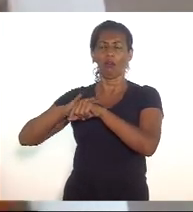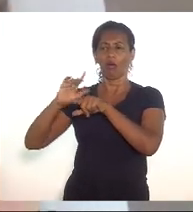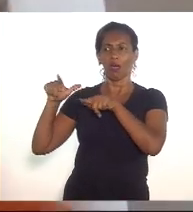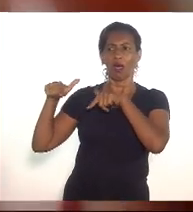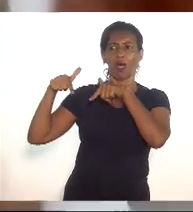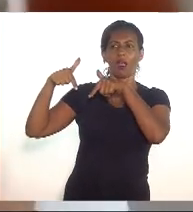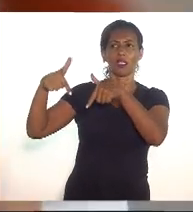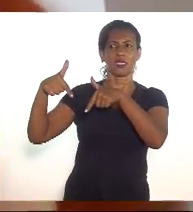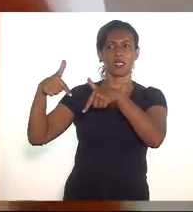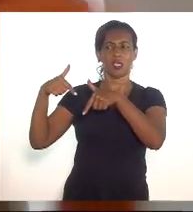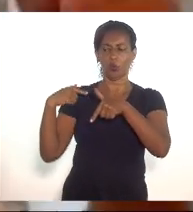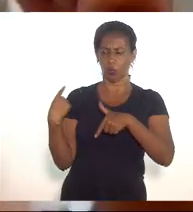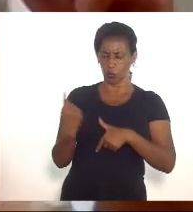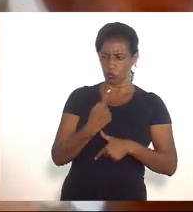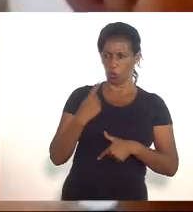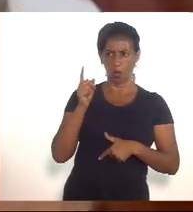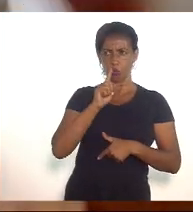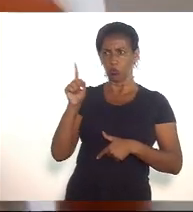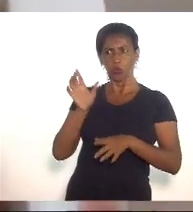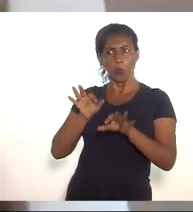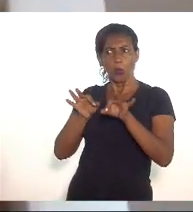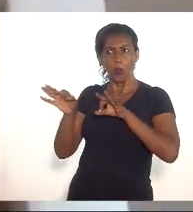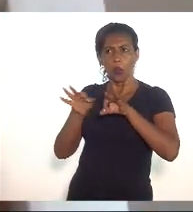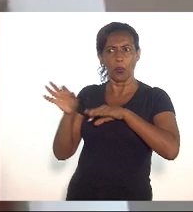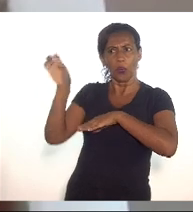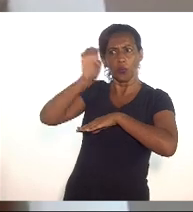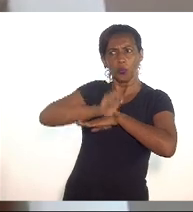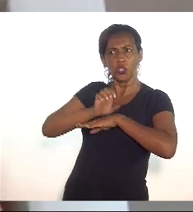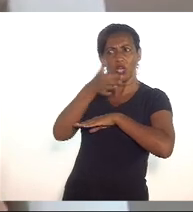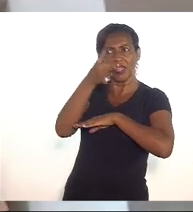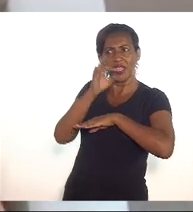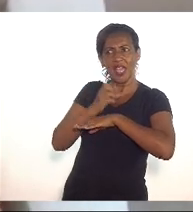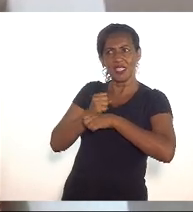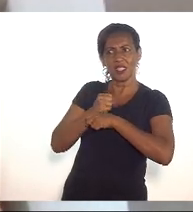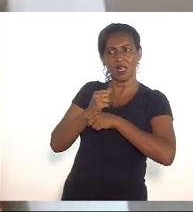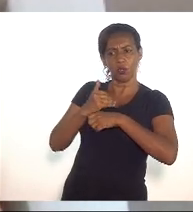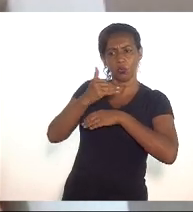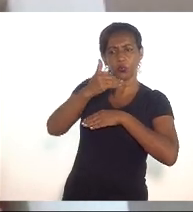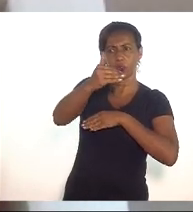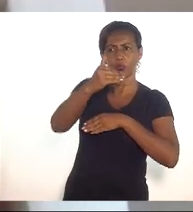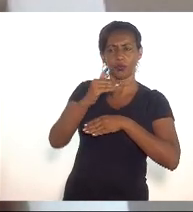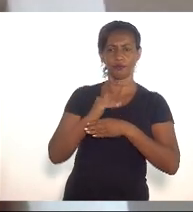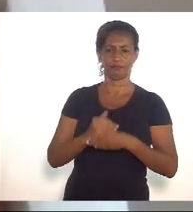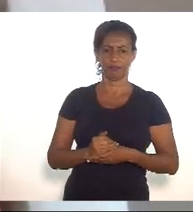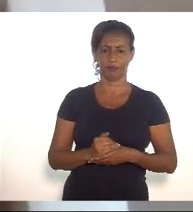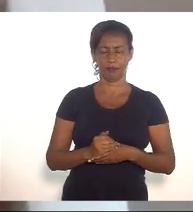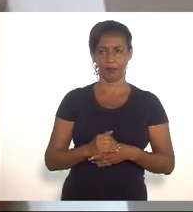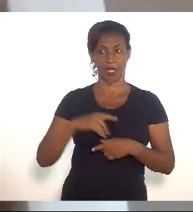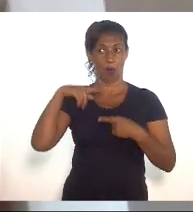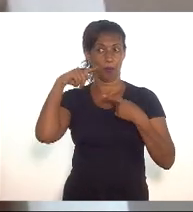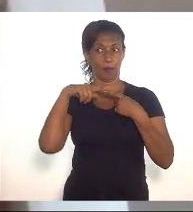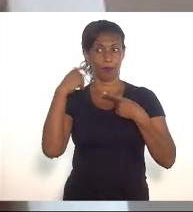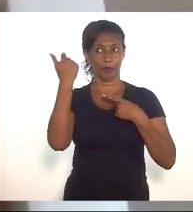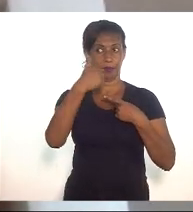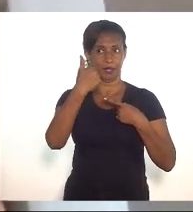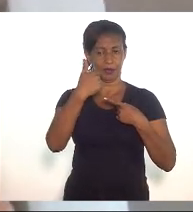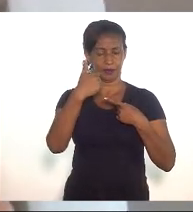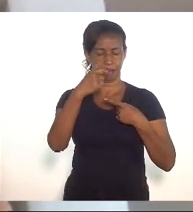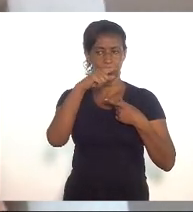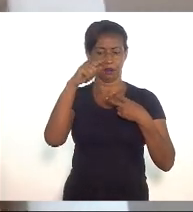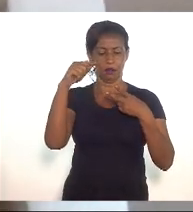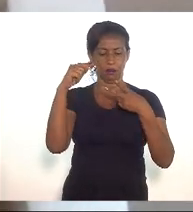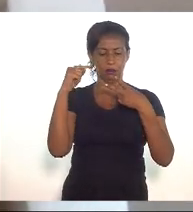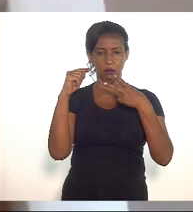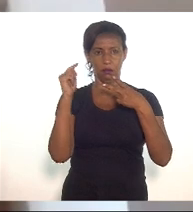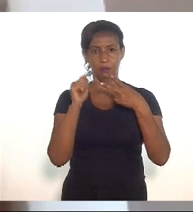de algo que a gente planejou para o Estado nos próximos 10 anos? Esse é o primeiro flag. O